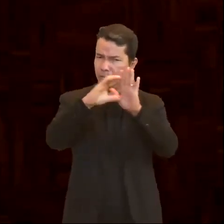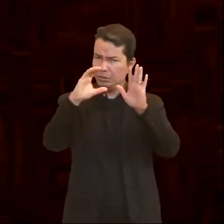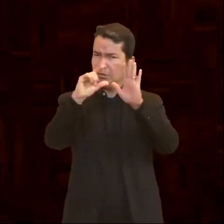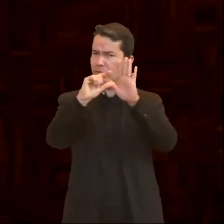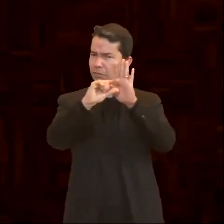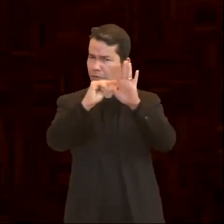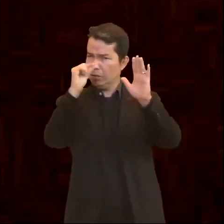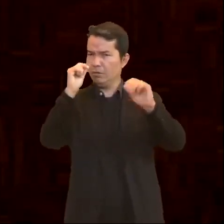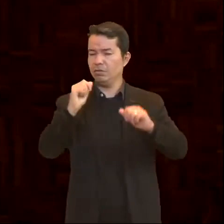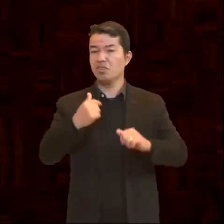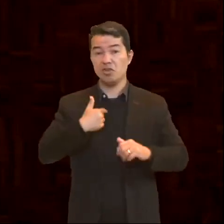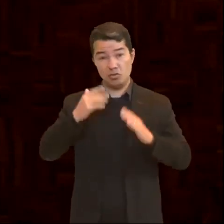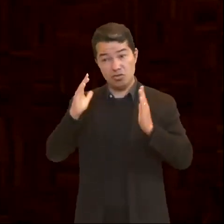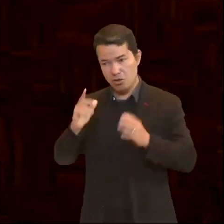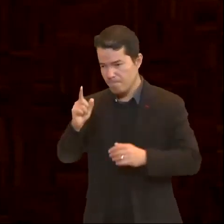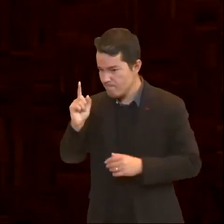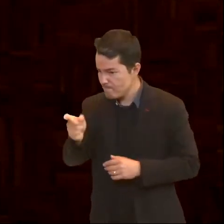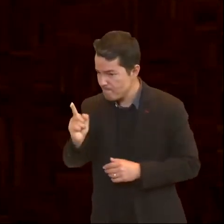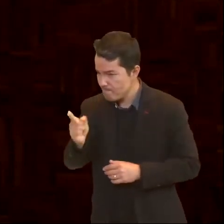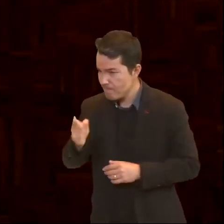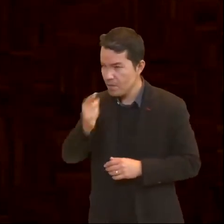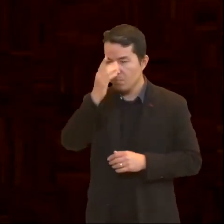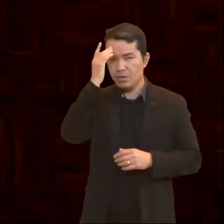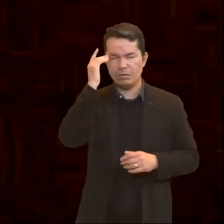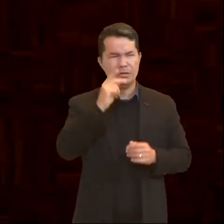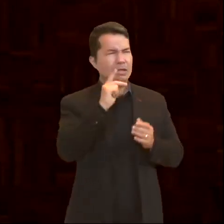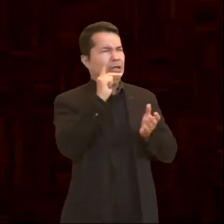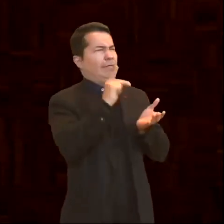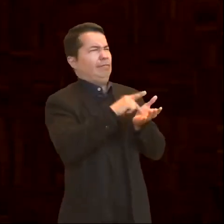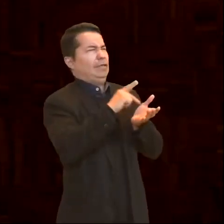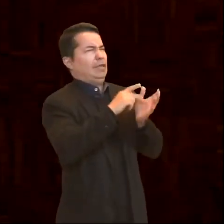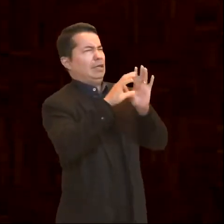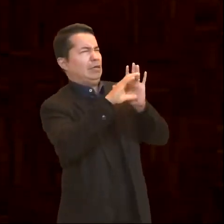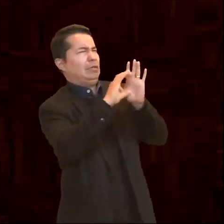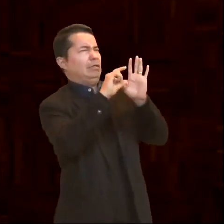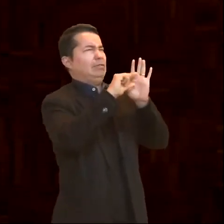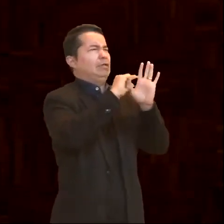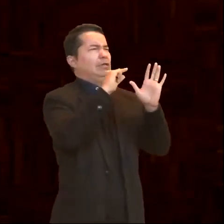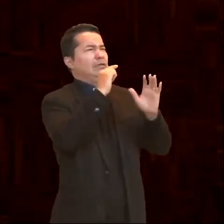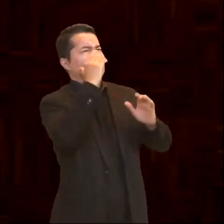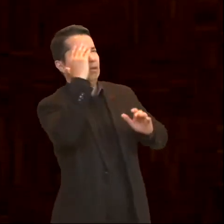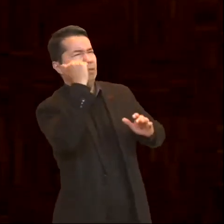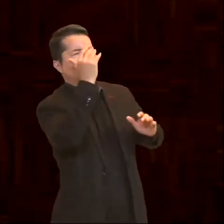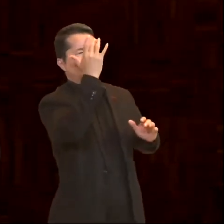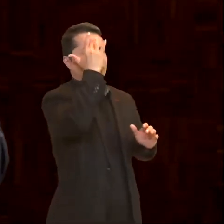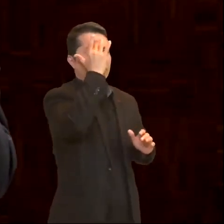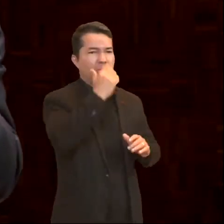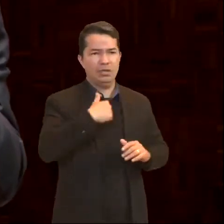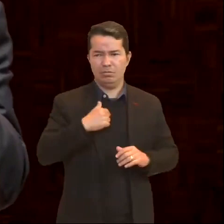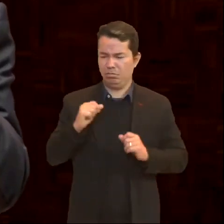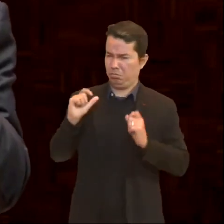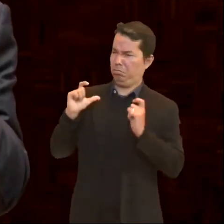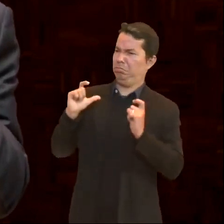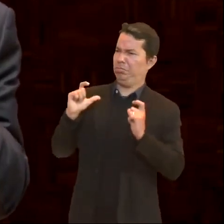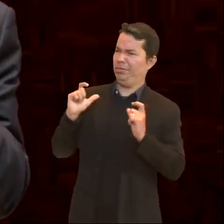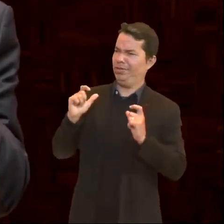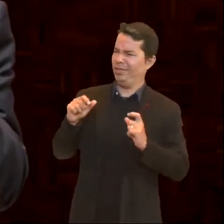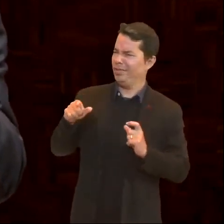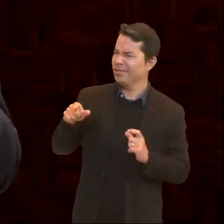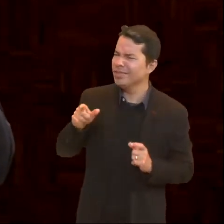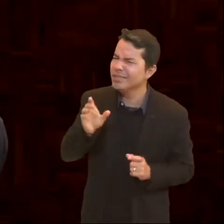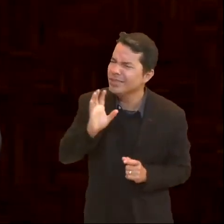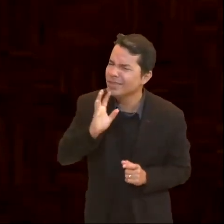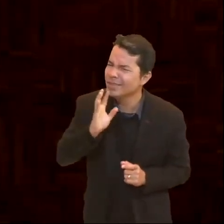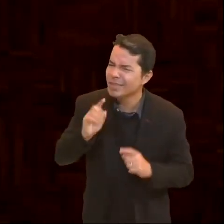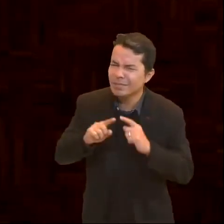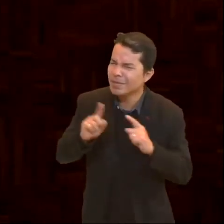está ali em versículo tal, está ali em versículo tal. Me deu uma lição de Bíblia. Aí eu virei, e aí, vai cumprir? Falei,